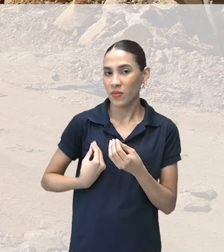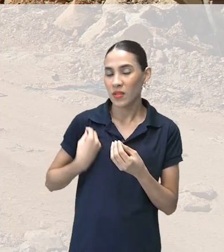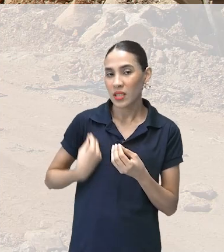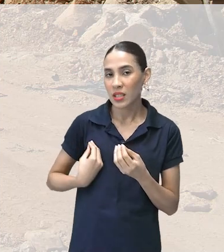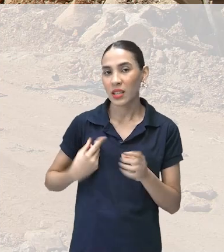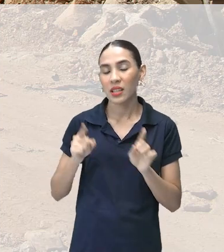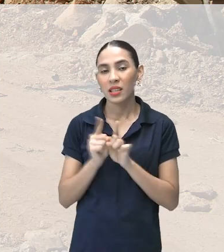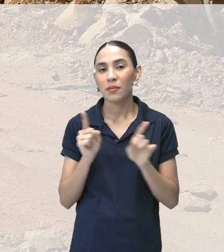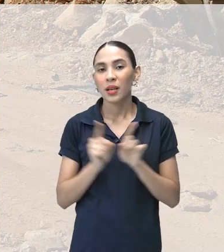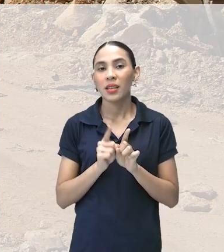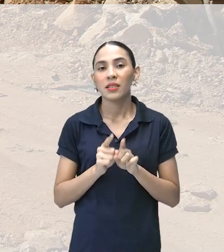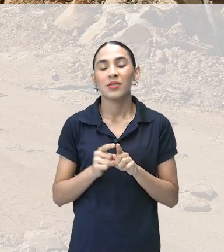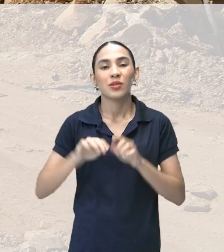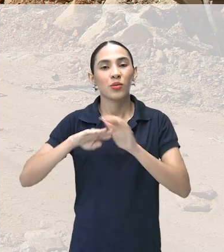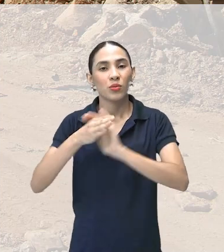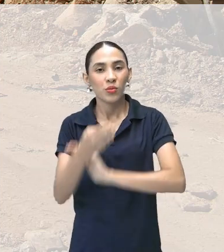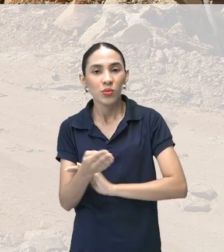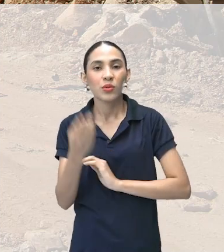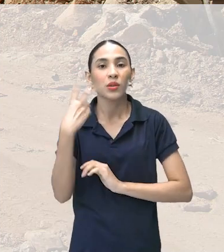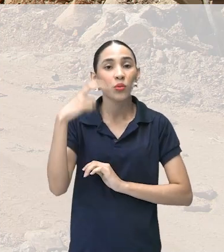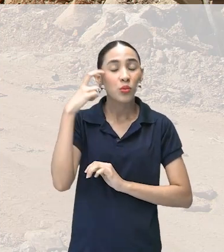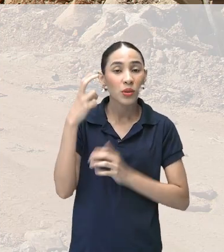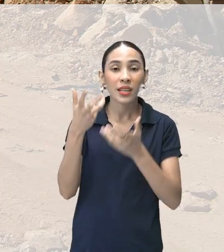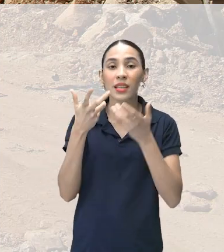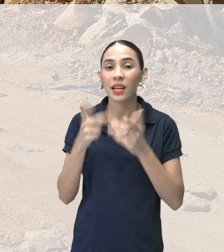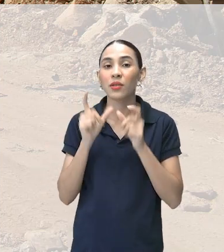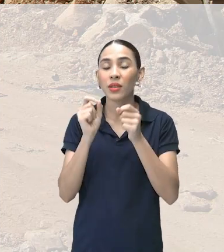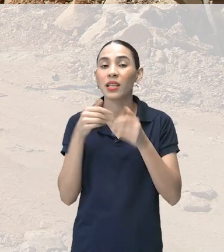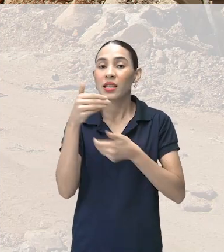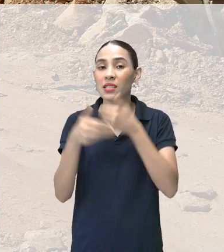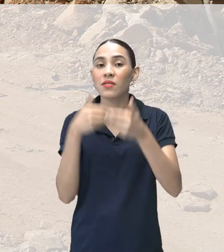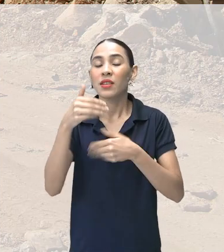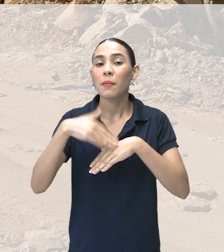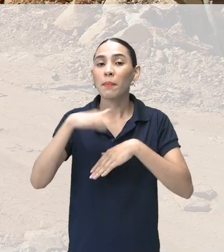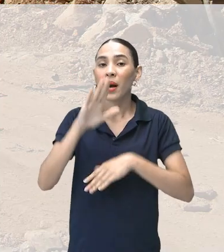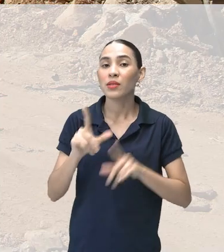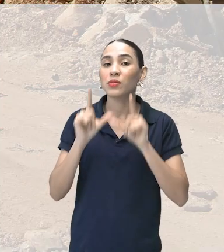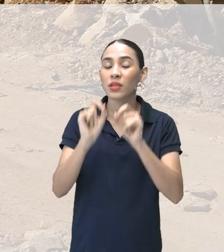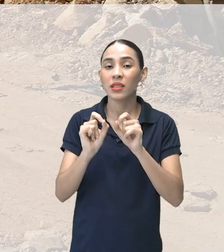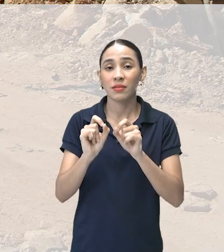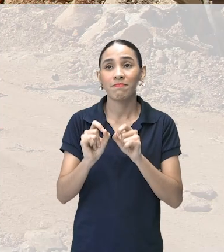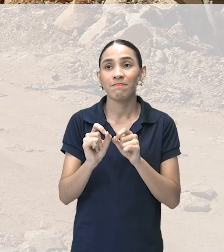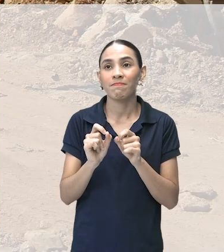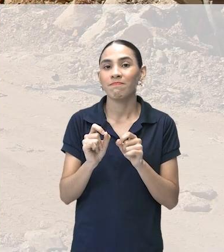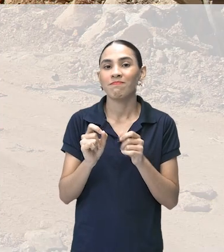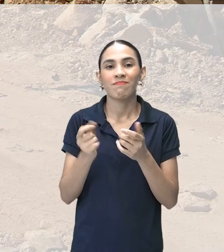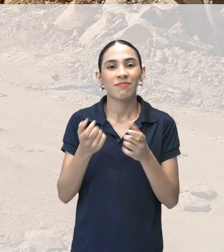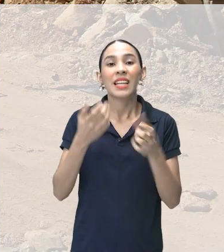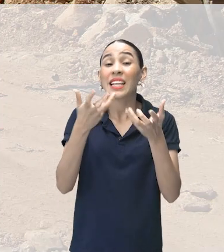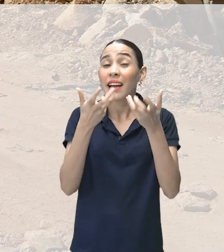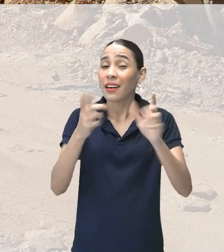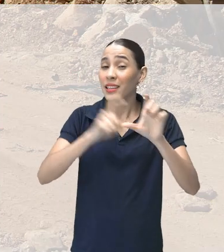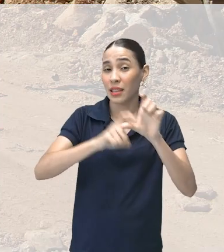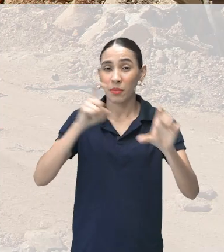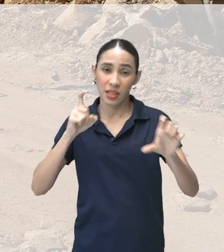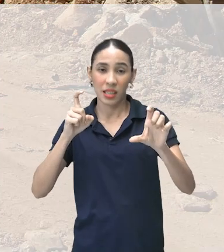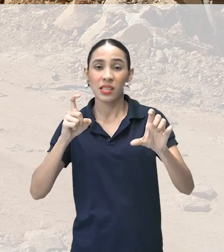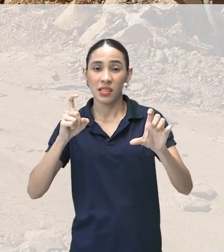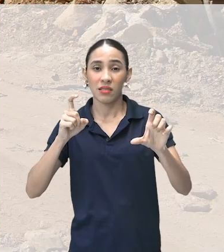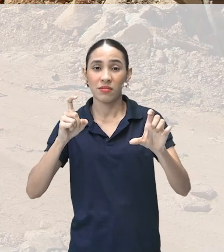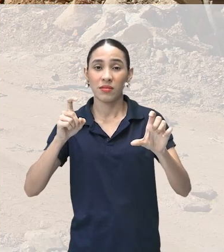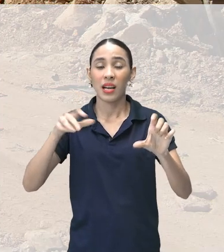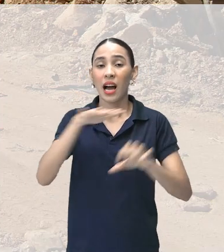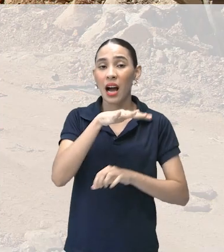vivendo através dos seus costumes e cultura, eles querem desenvolver cada vez mais e não fazer mais parte tanto da região da